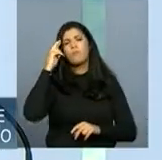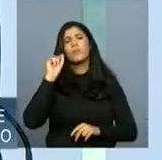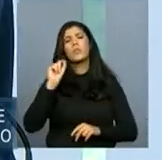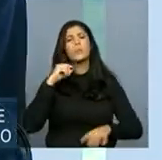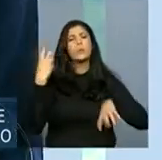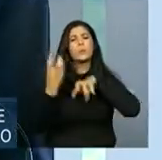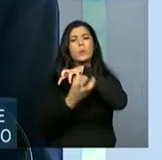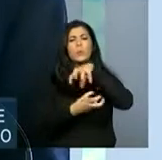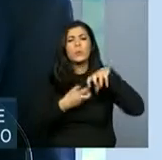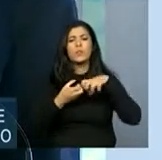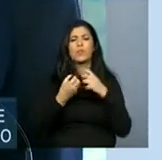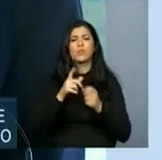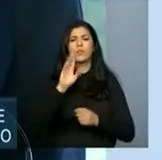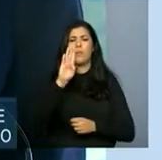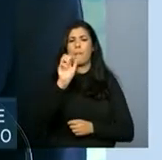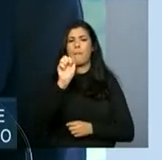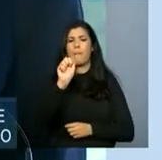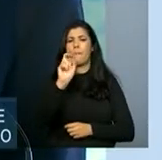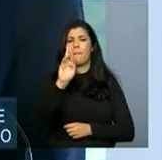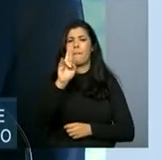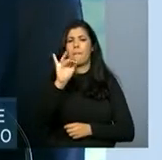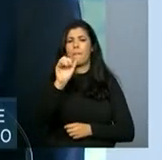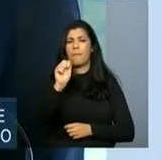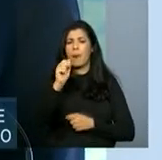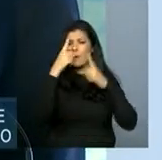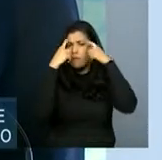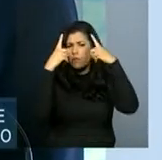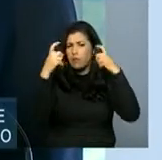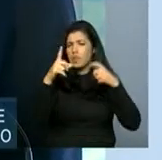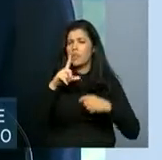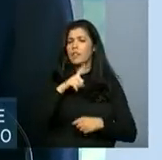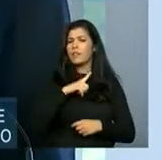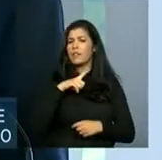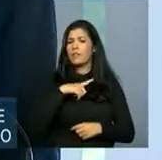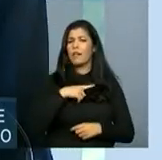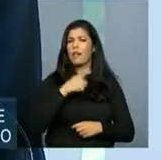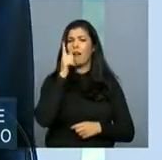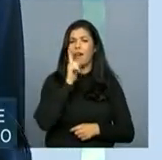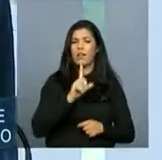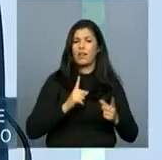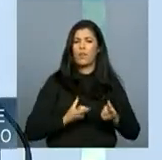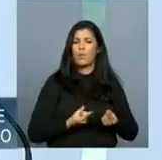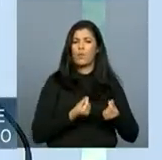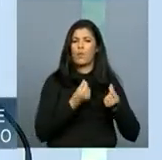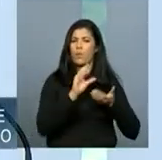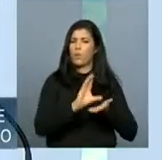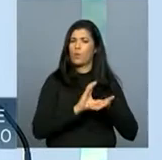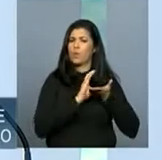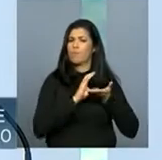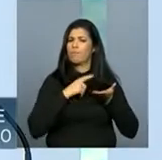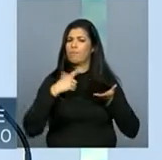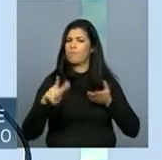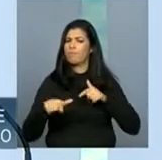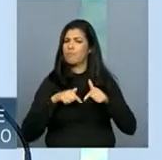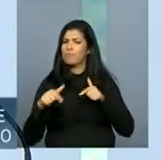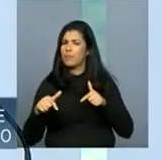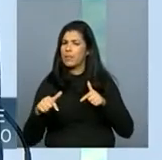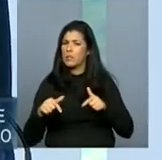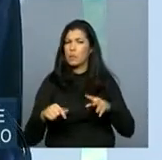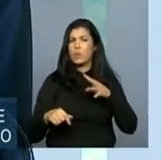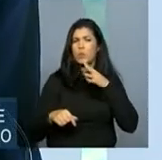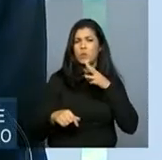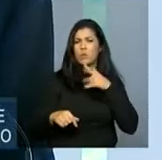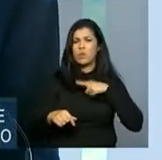barbária estava a riqueza sem trabalho o conhecimento sem